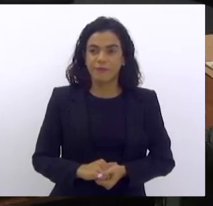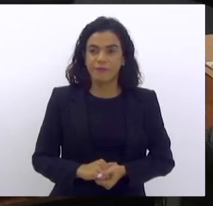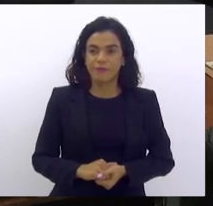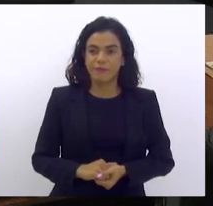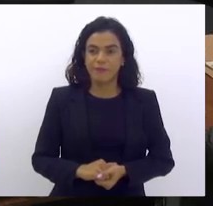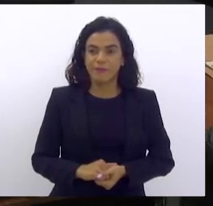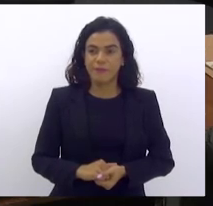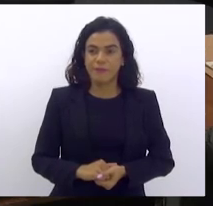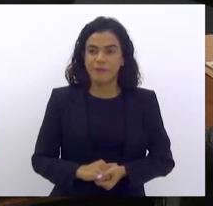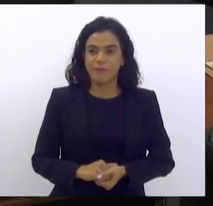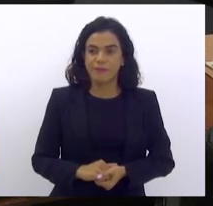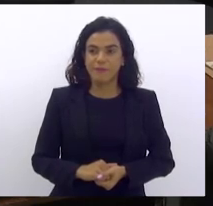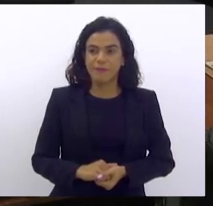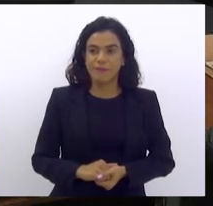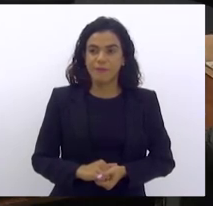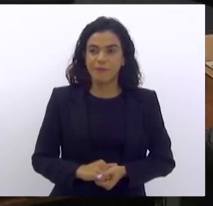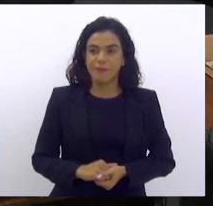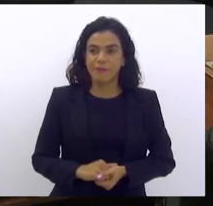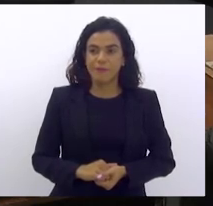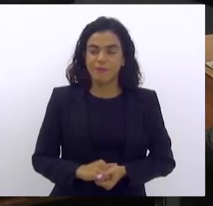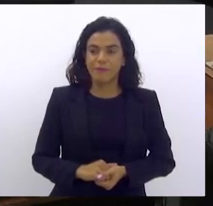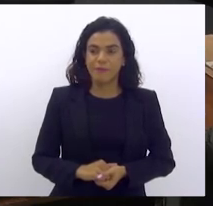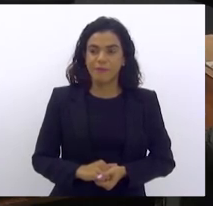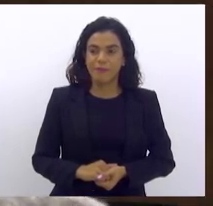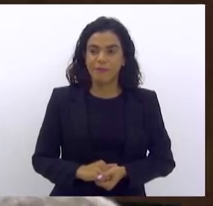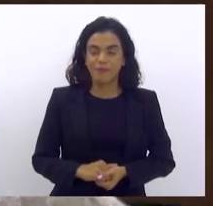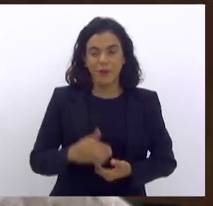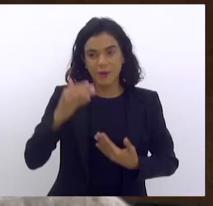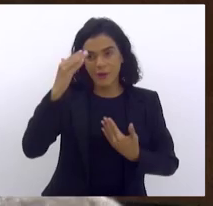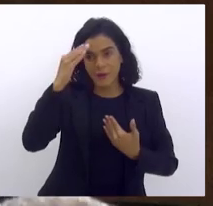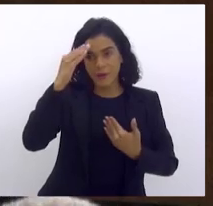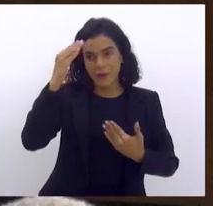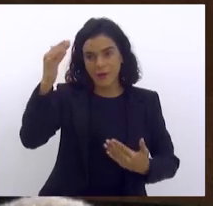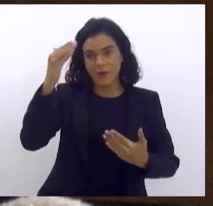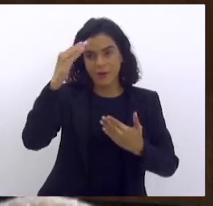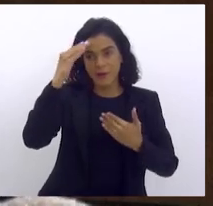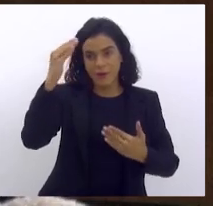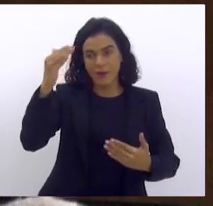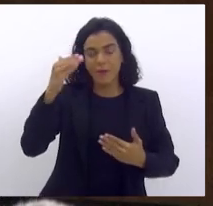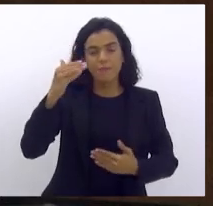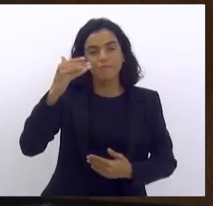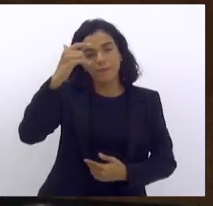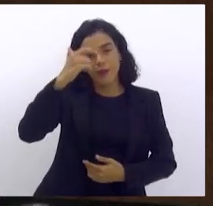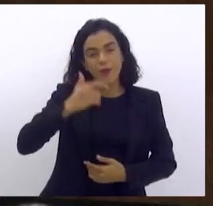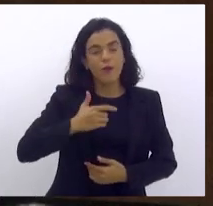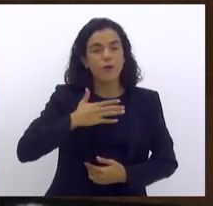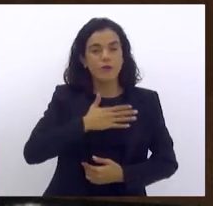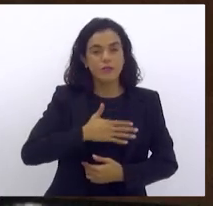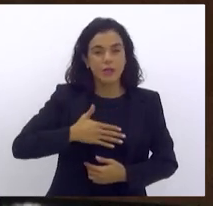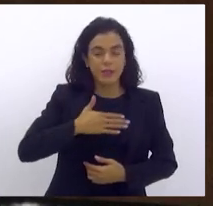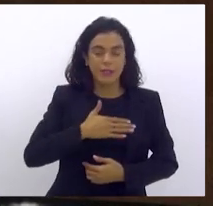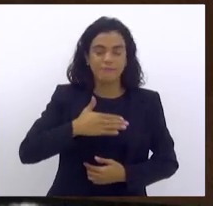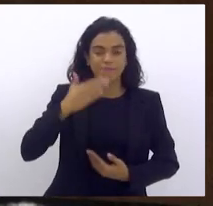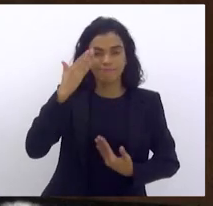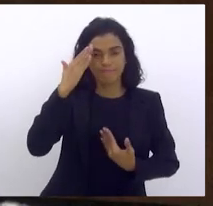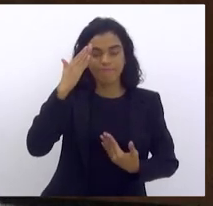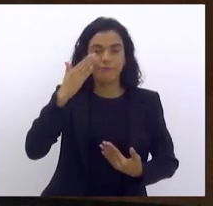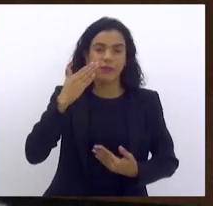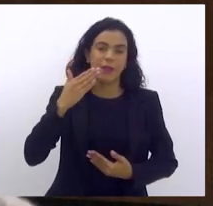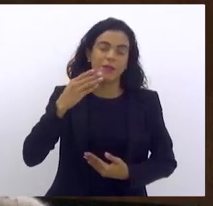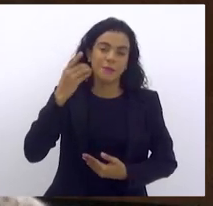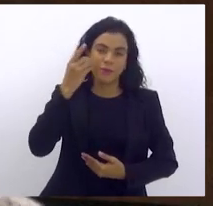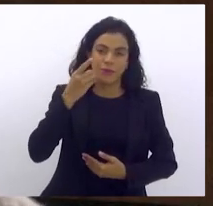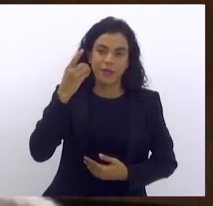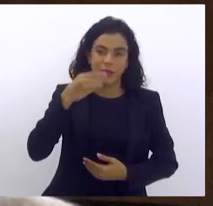Para declarar, senhor presidente. Deputado Vinícius Cozumino. Muito obrigado. Eu gostaria de agradecer as palavras da deputada Lucinha,